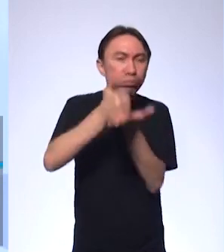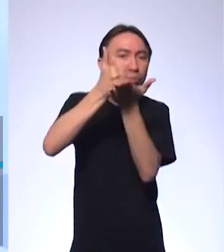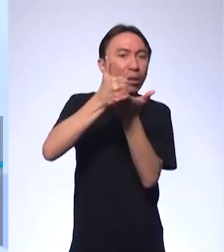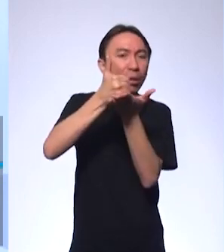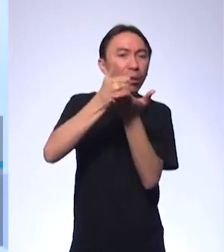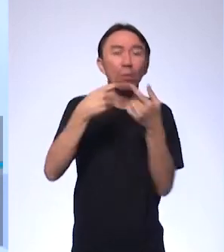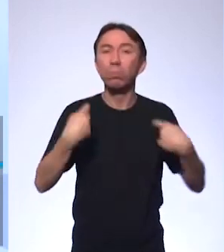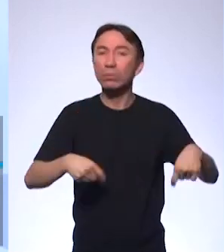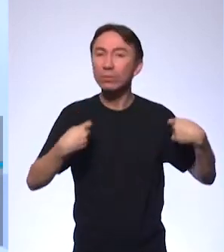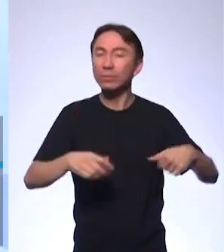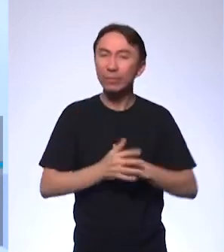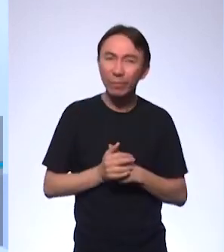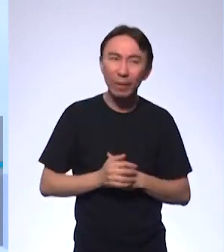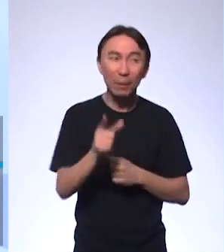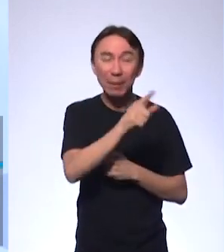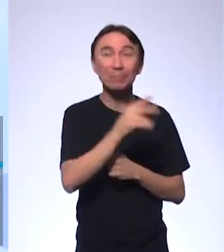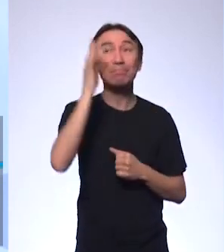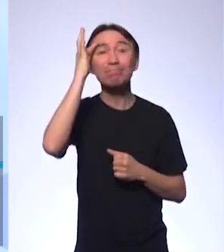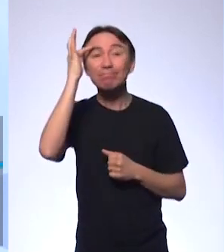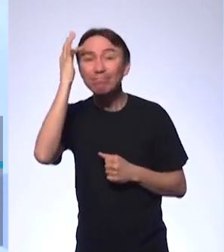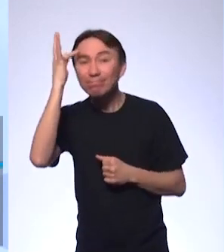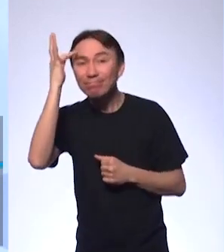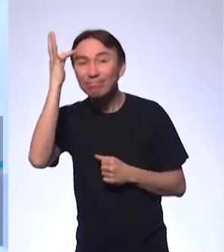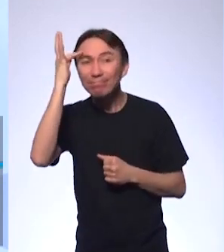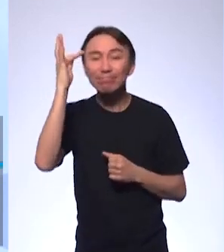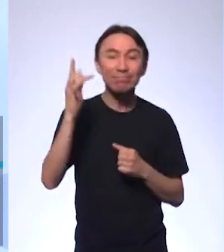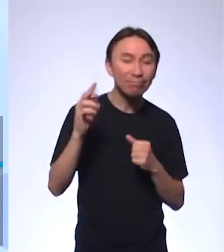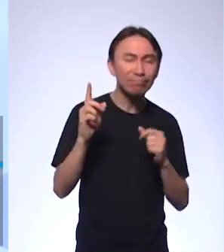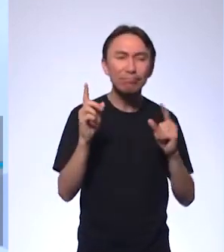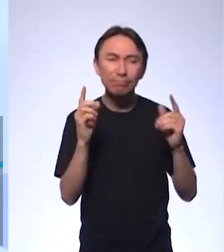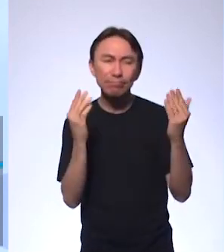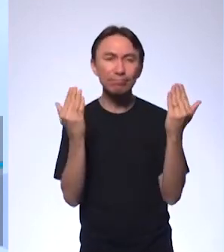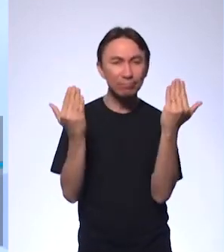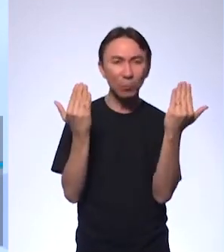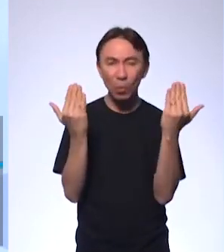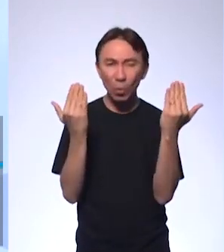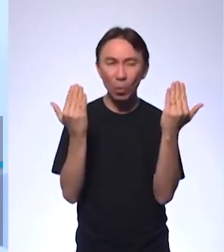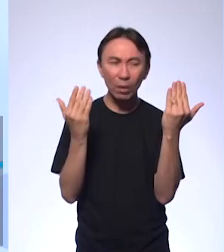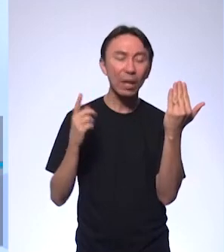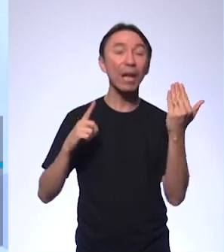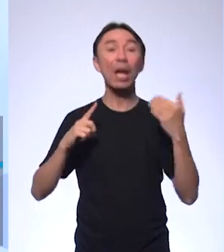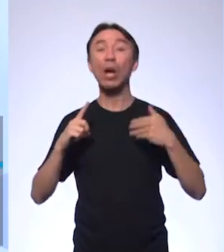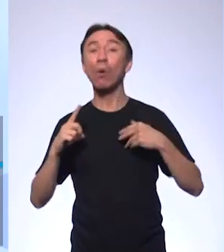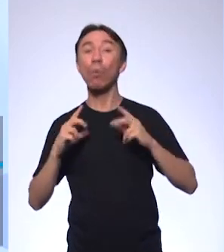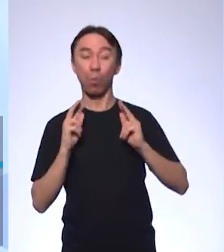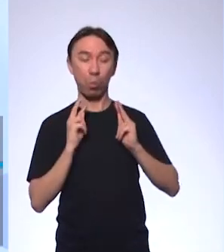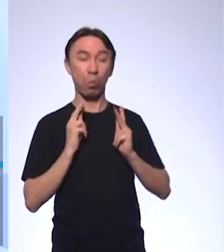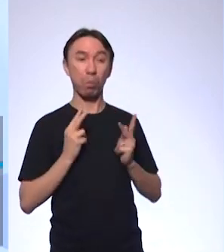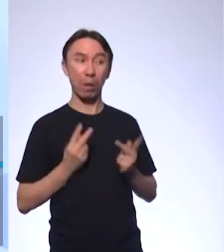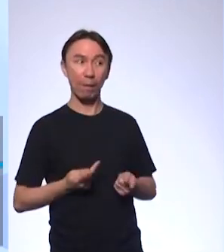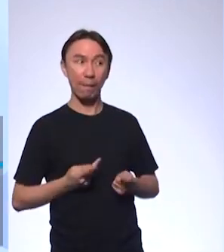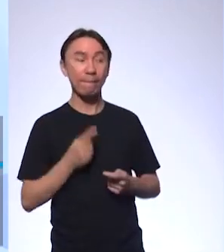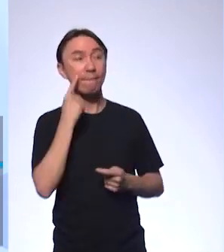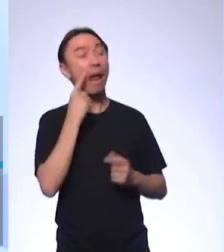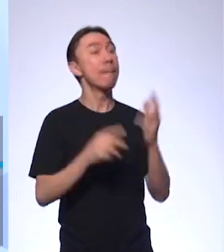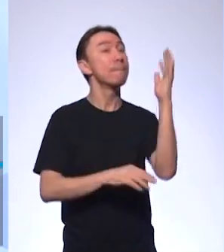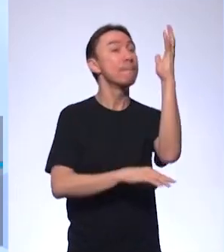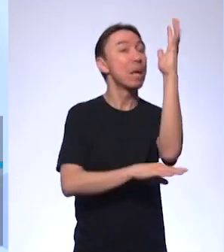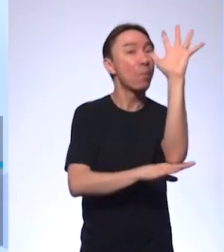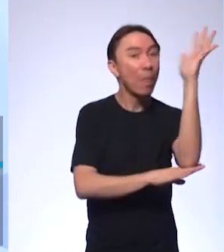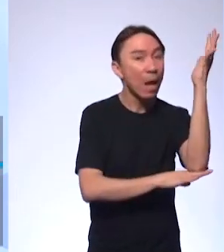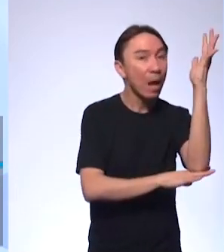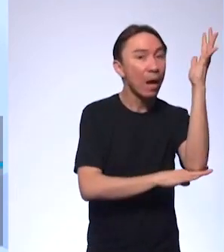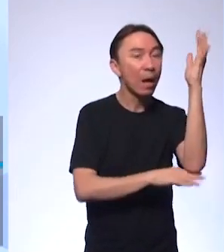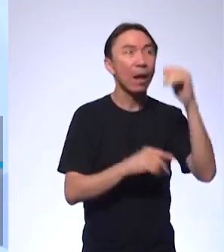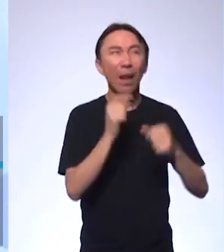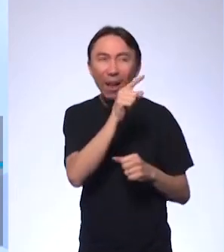consideração muito a visão do ser humano perante a natureza. Né? Por mais que na conservacionista ele vire